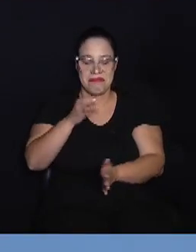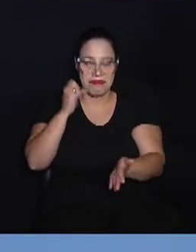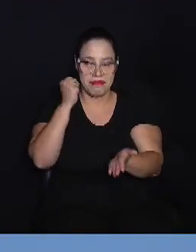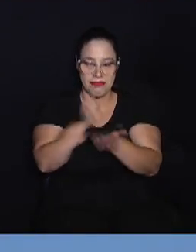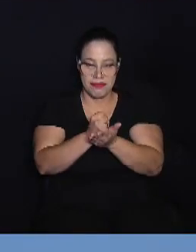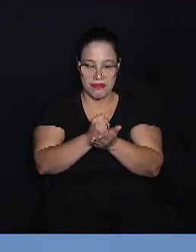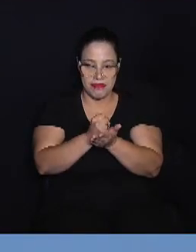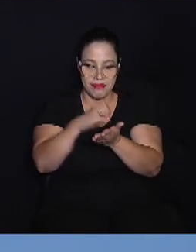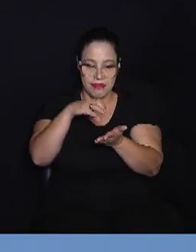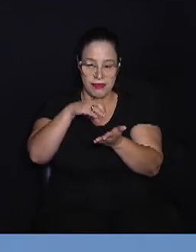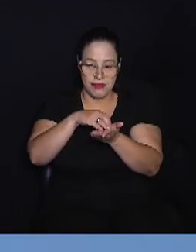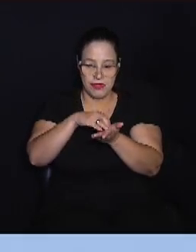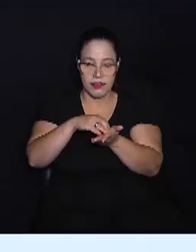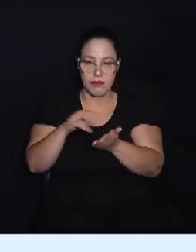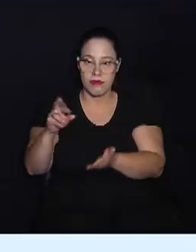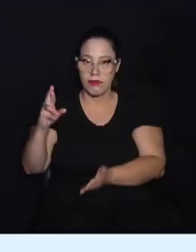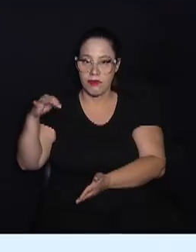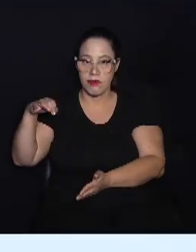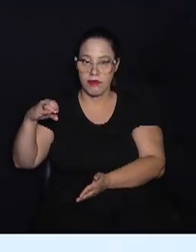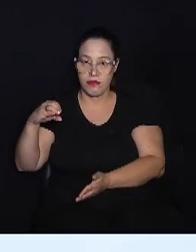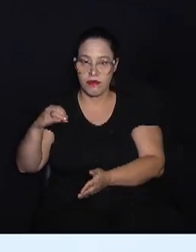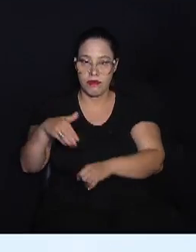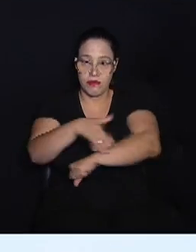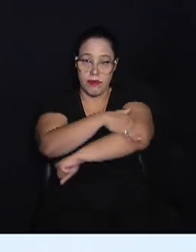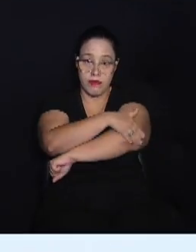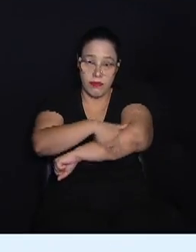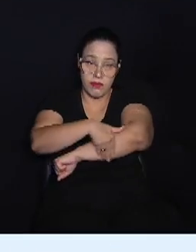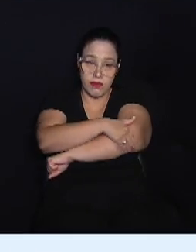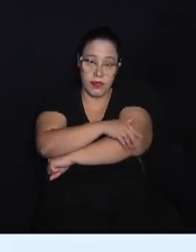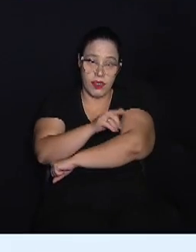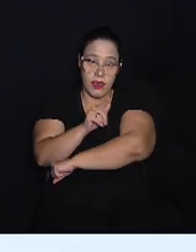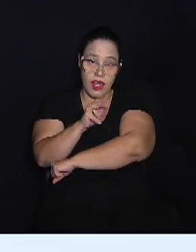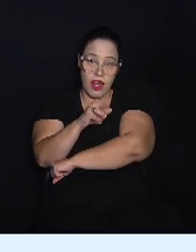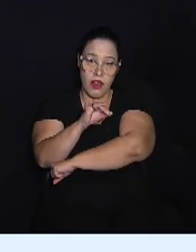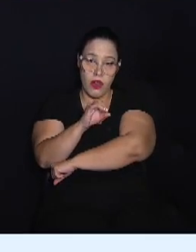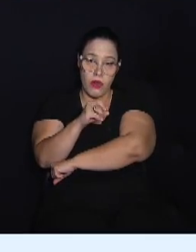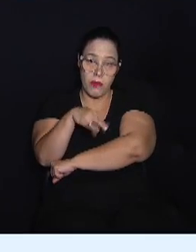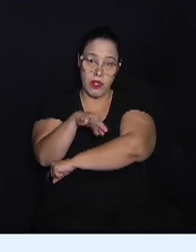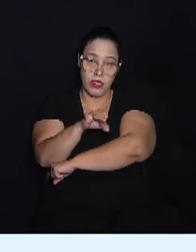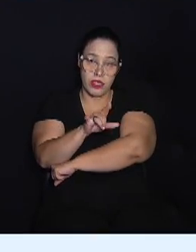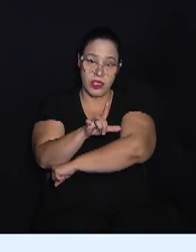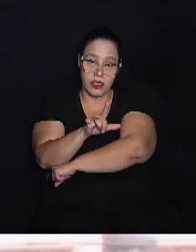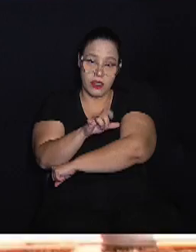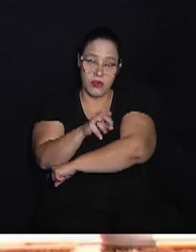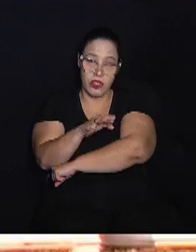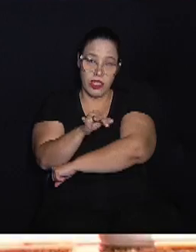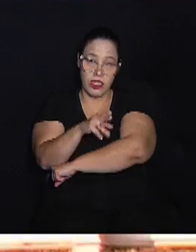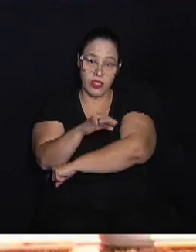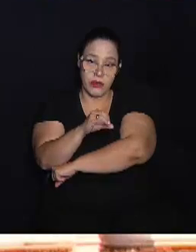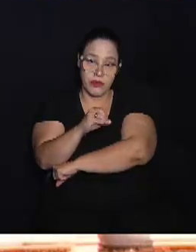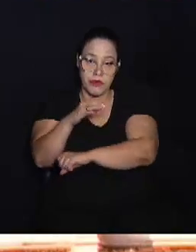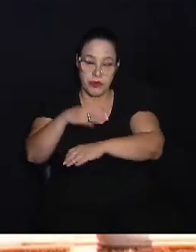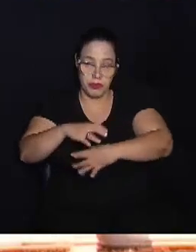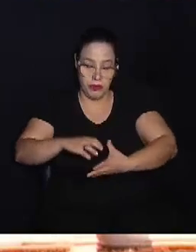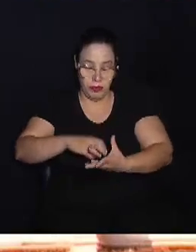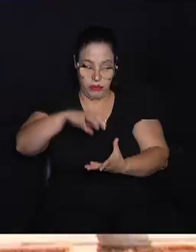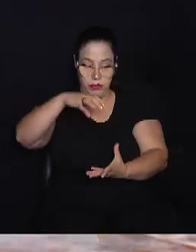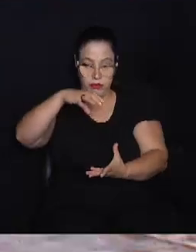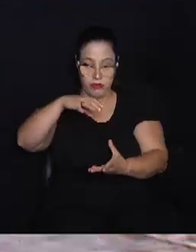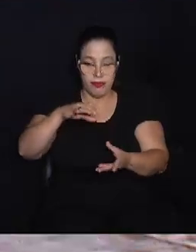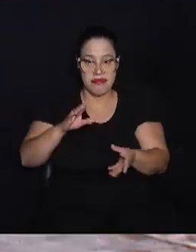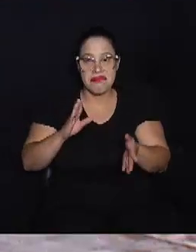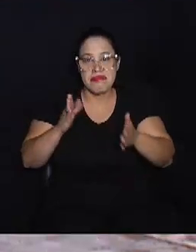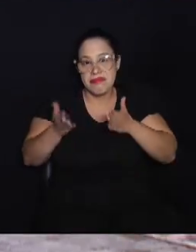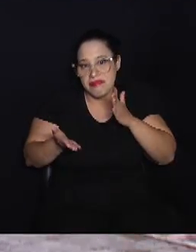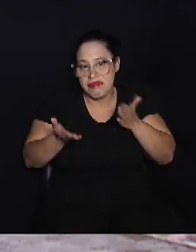marco no centro do município. Localizado na Praça Marechal Floriano Peixoto, o prédio da estação ainda